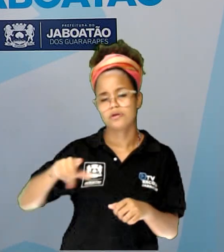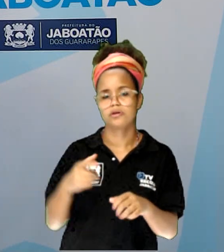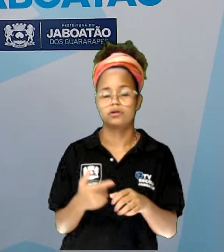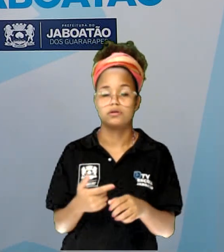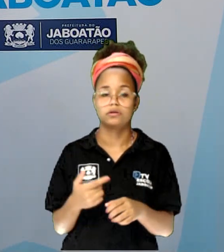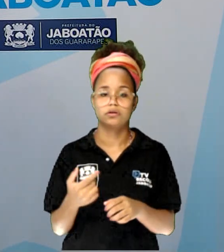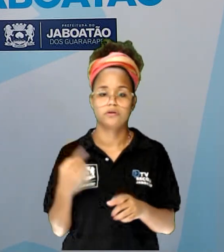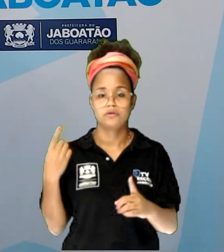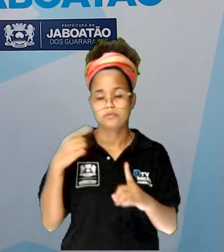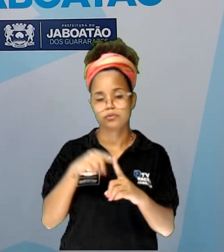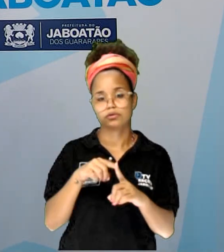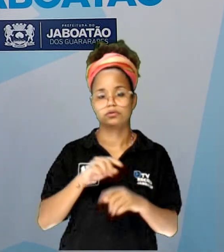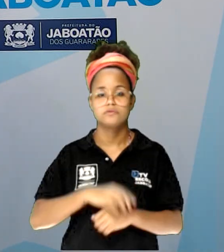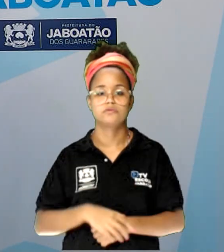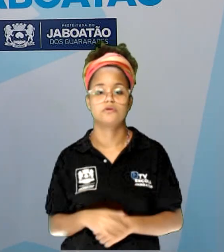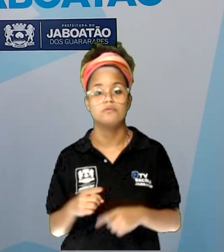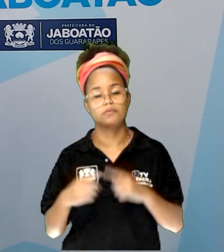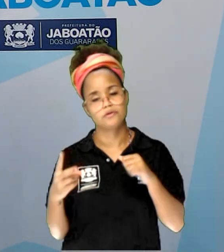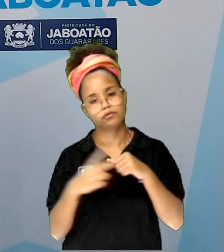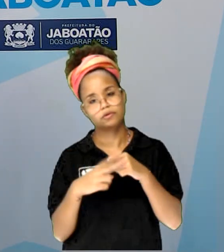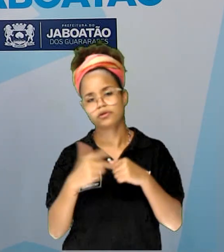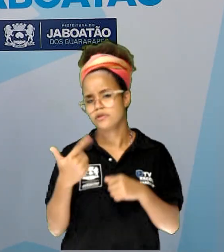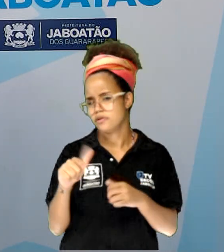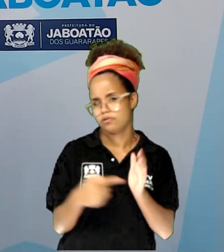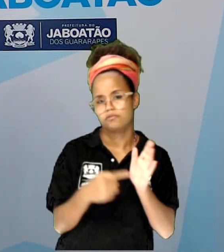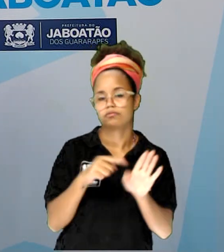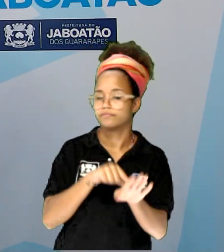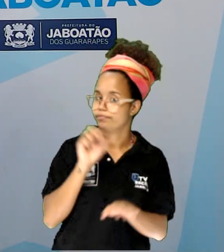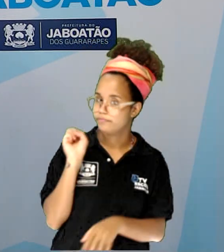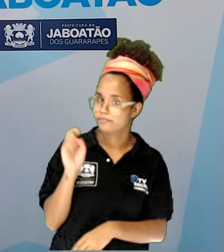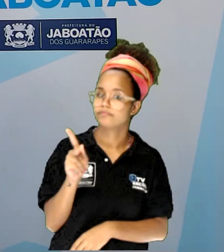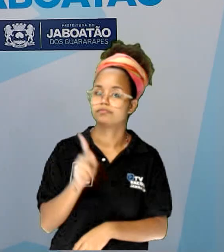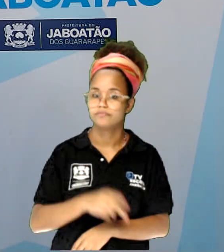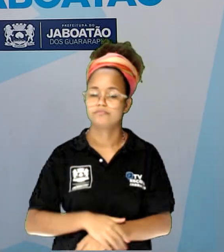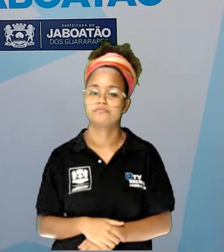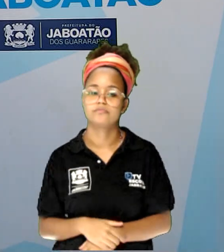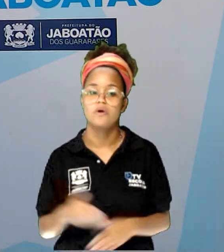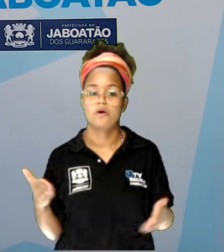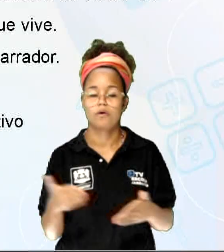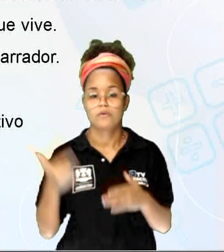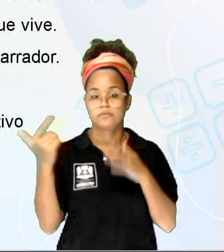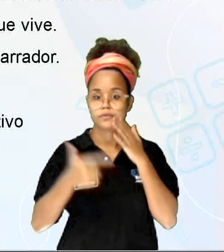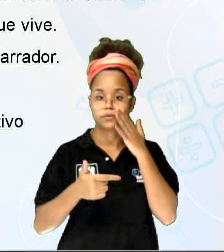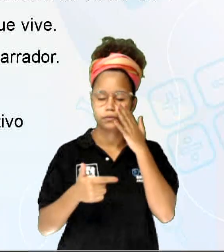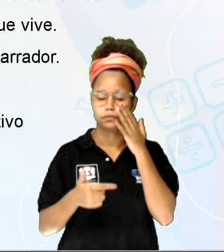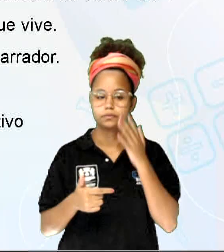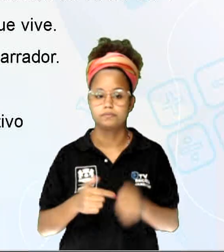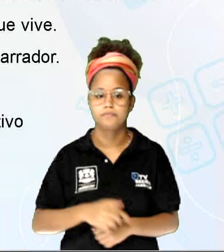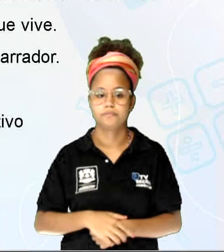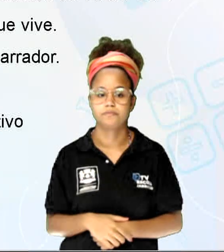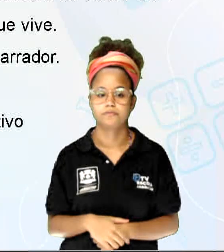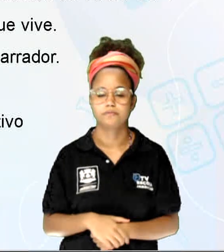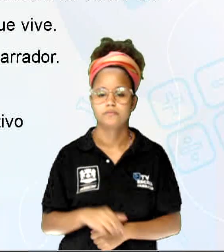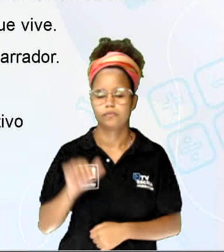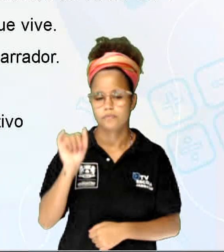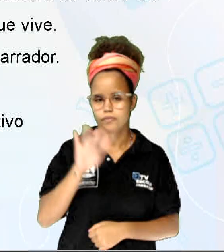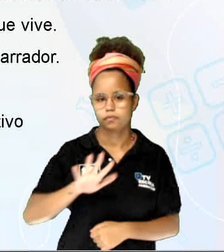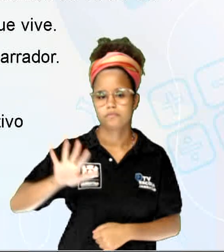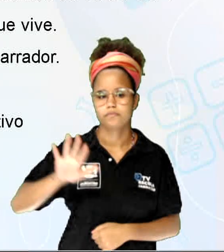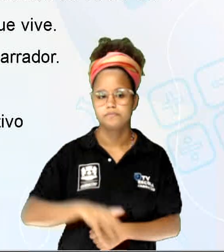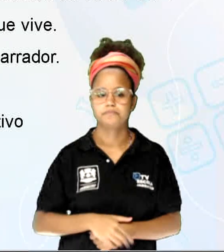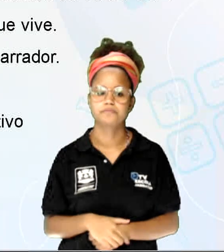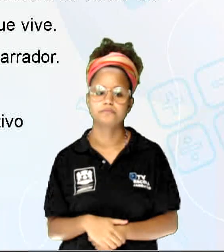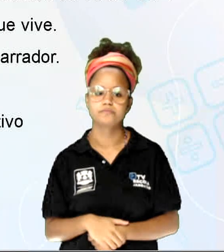o verbo, por si só, não carrega a conotação, ok? Vamos avaliar o item 2? Olha só, aí na tua tela.